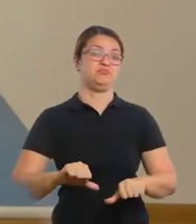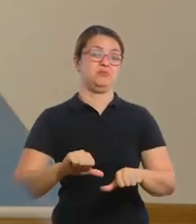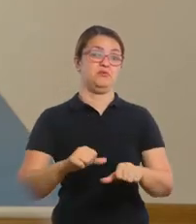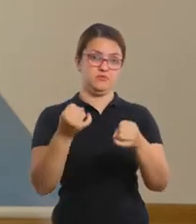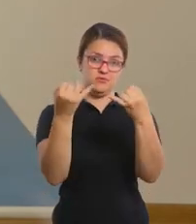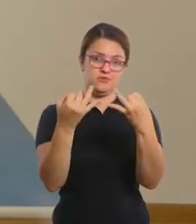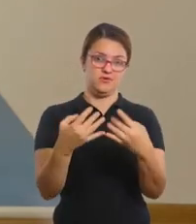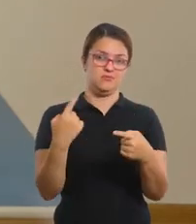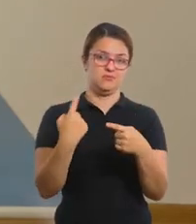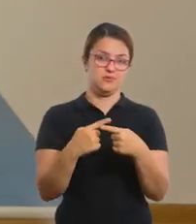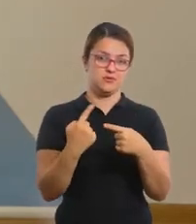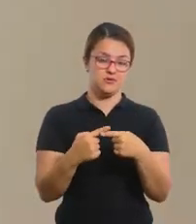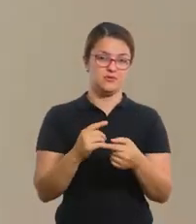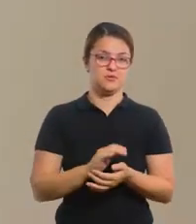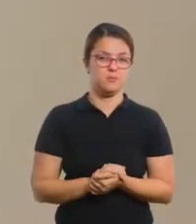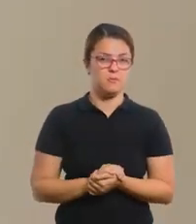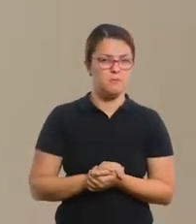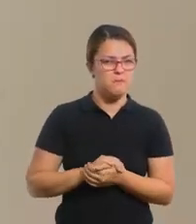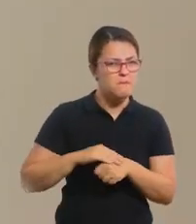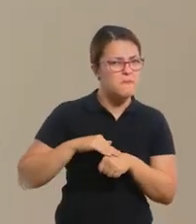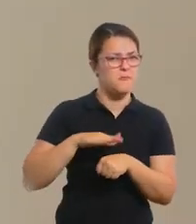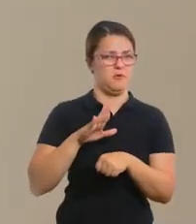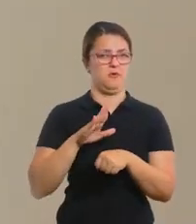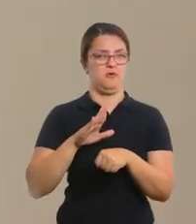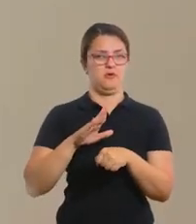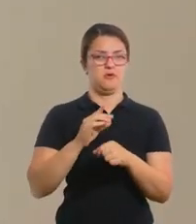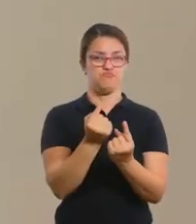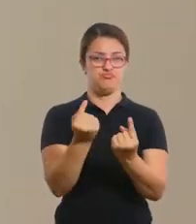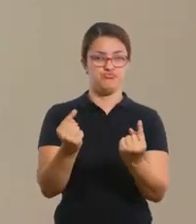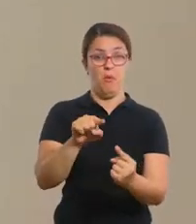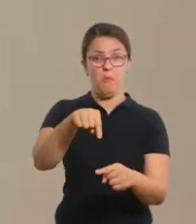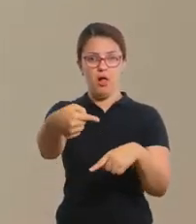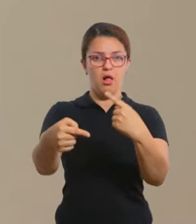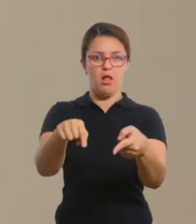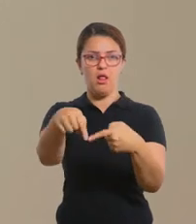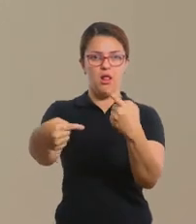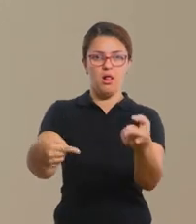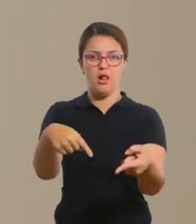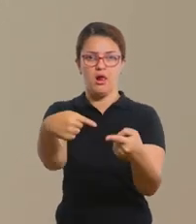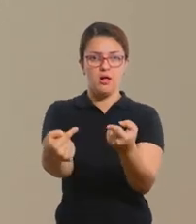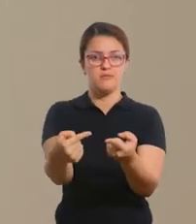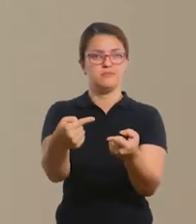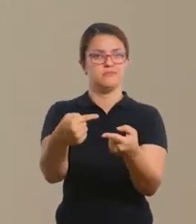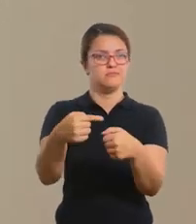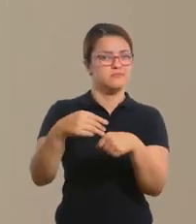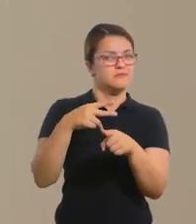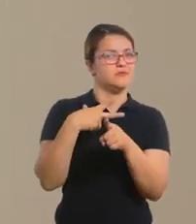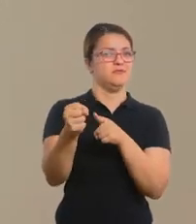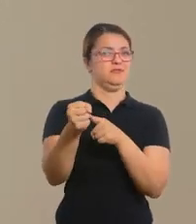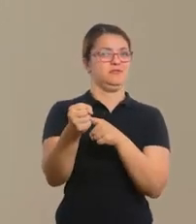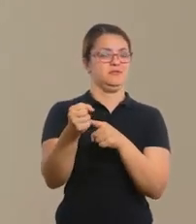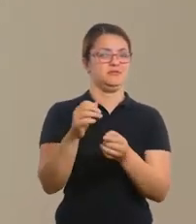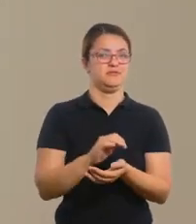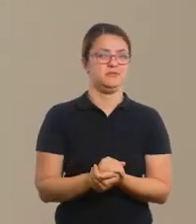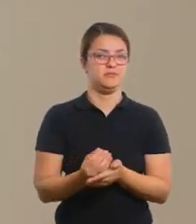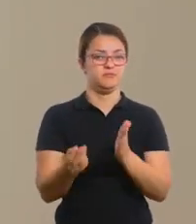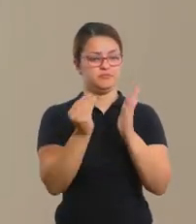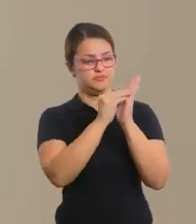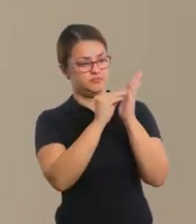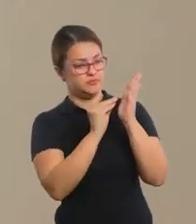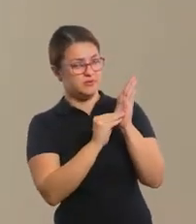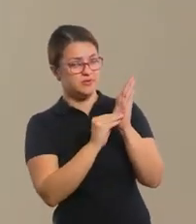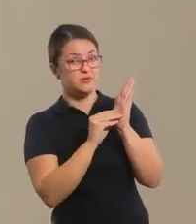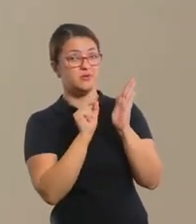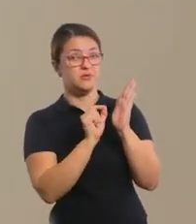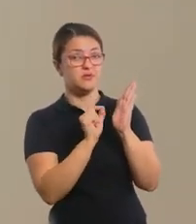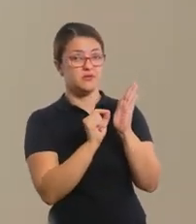vou explicar por quê. Porque quanto mais pinos você derrubar, mais chances você tem de ganhar. E aqui na